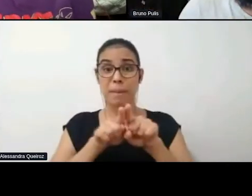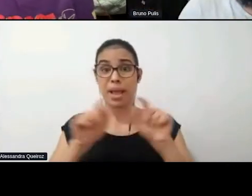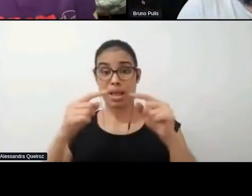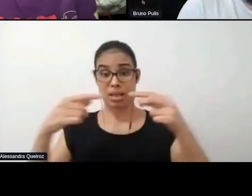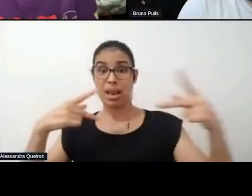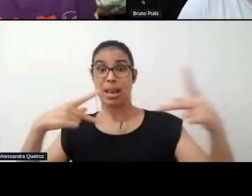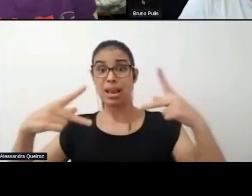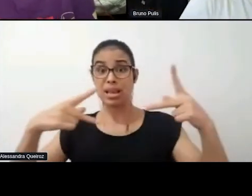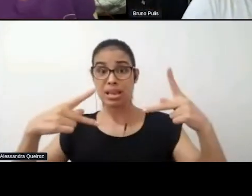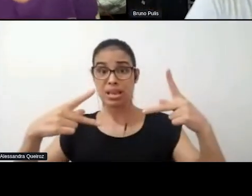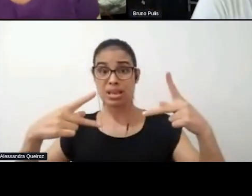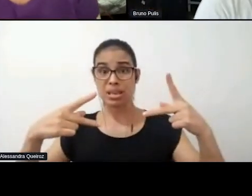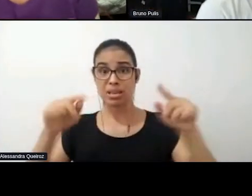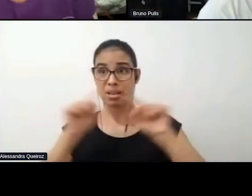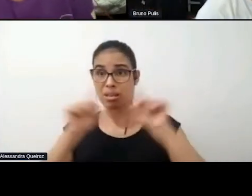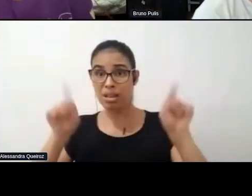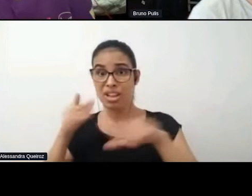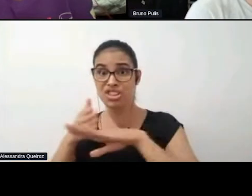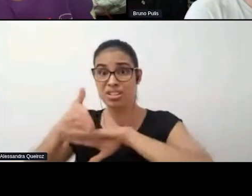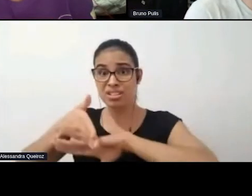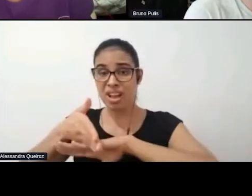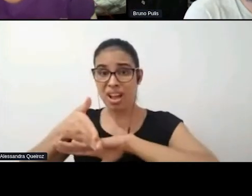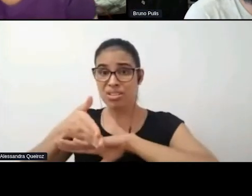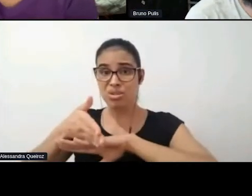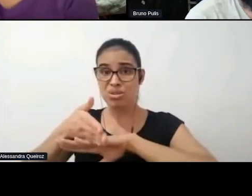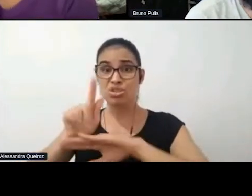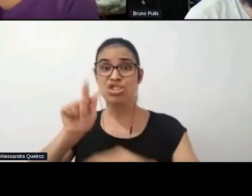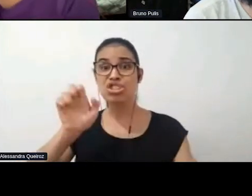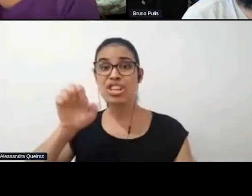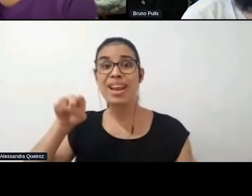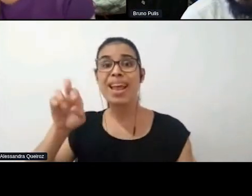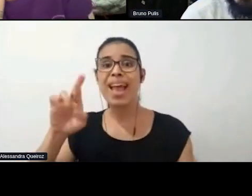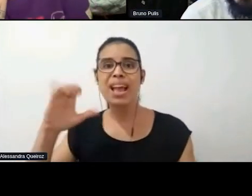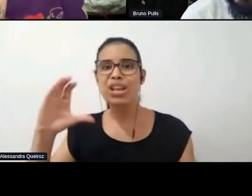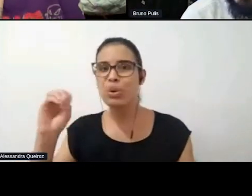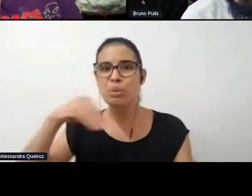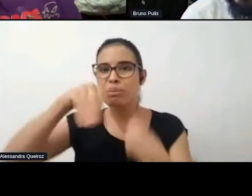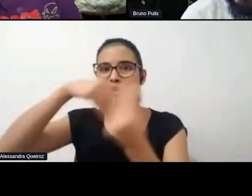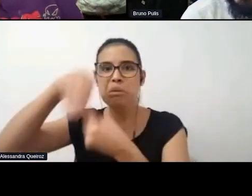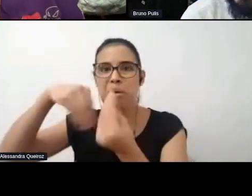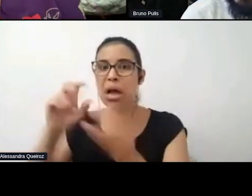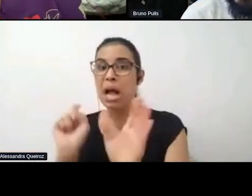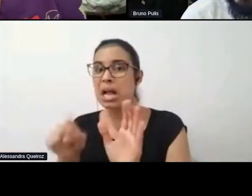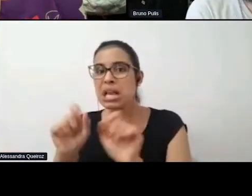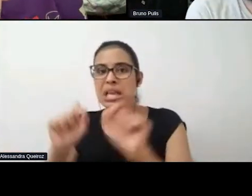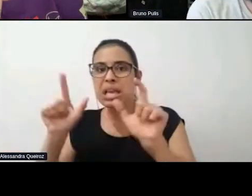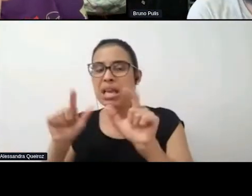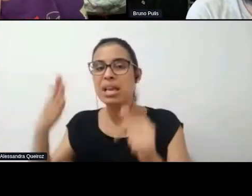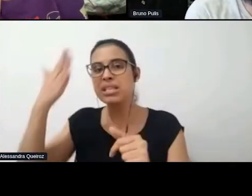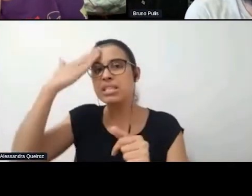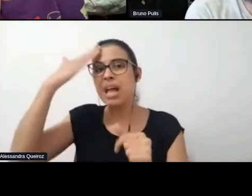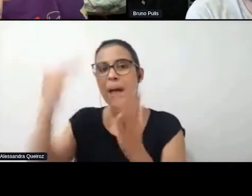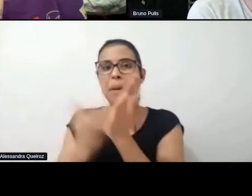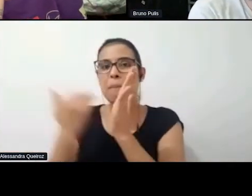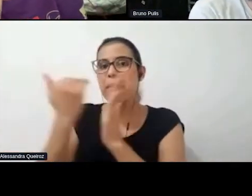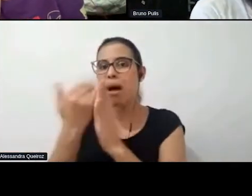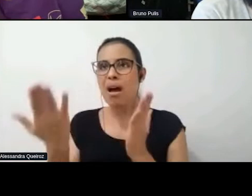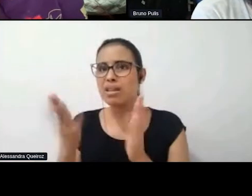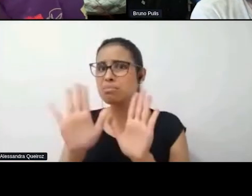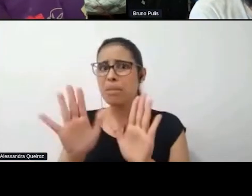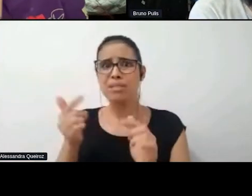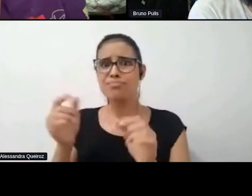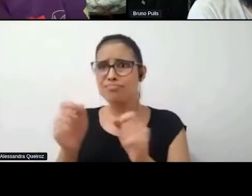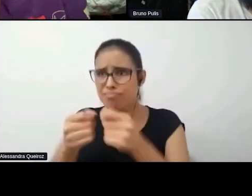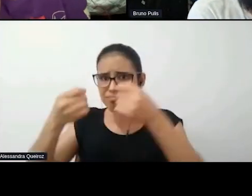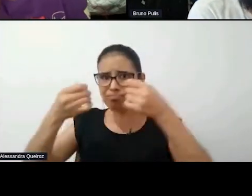pronto. Ou assim, genérico, o clique aqui, clique aqui, saiba mais... E esse é um problema, assim,